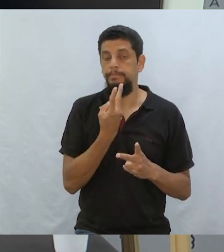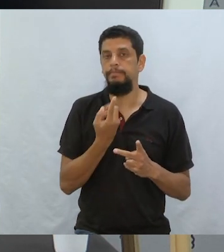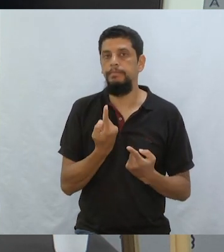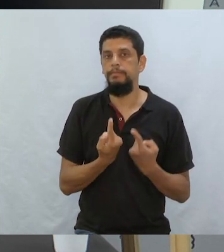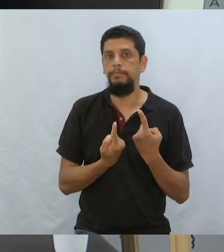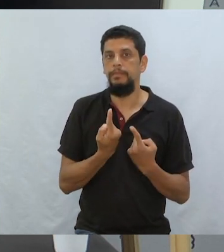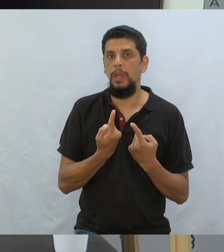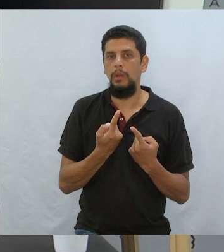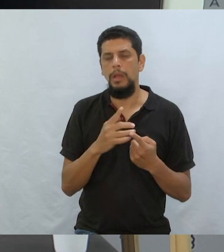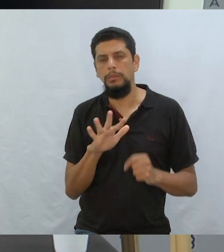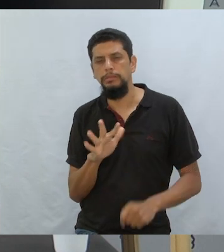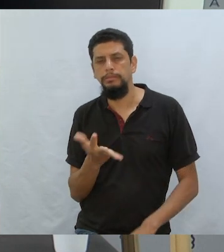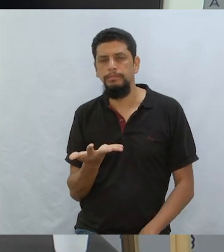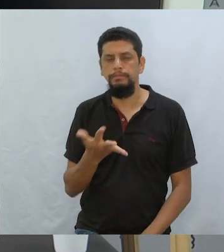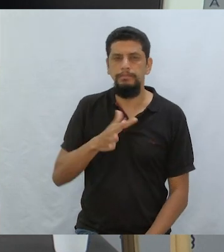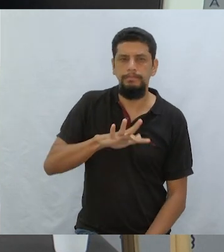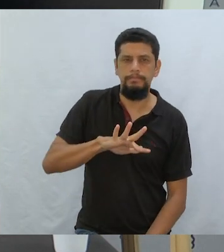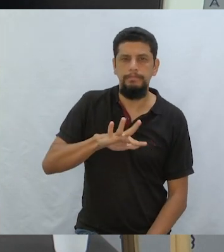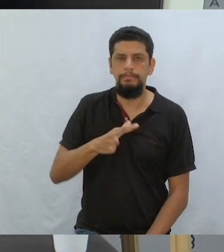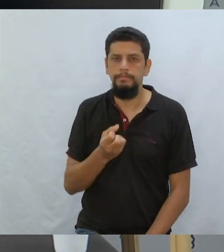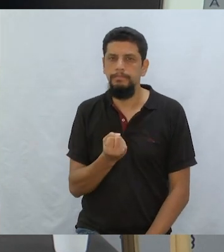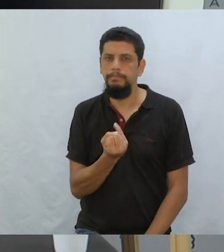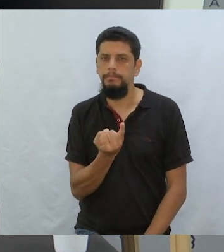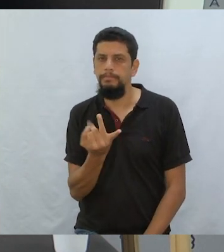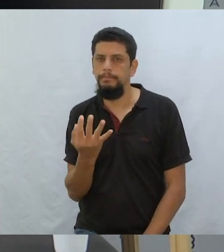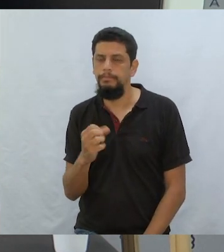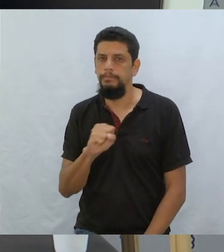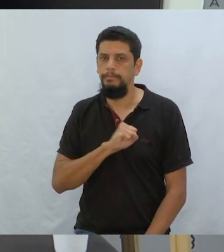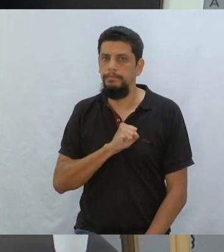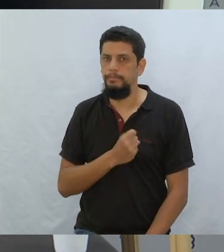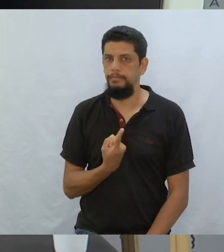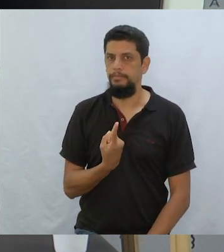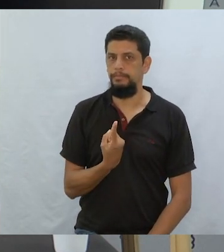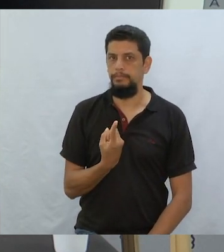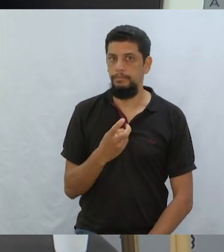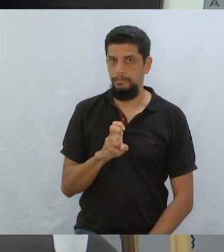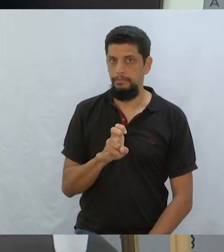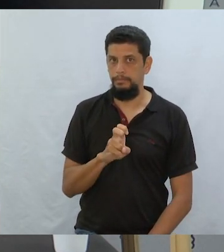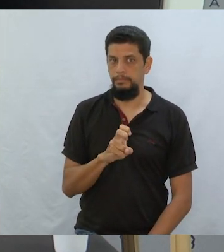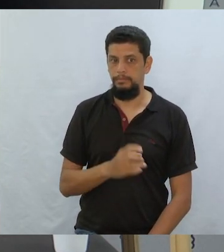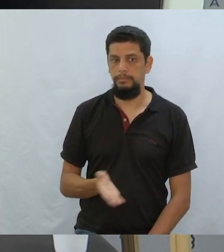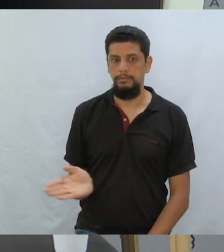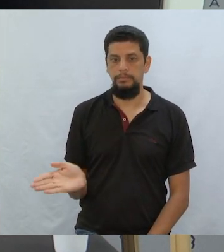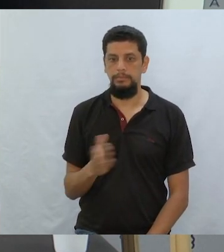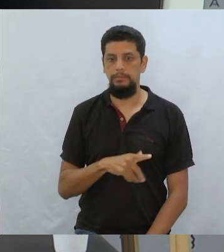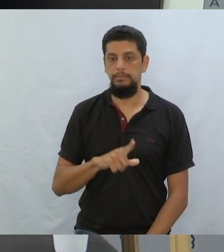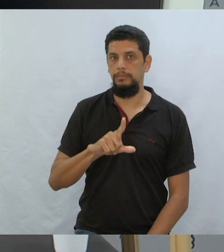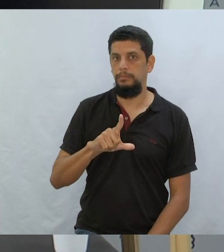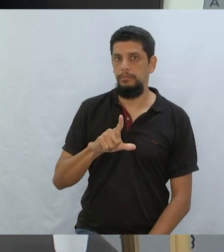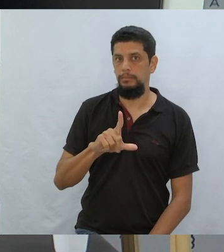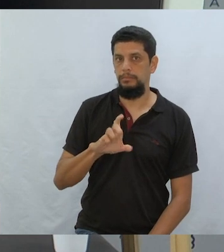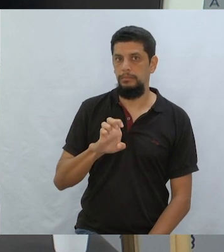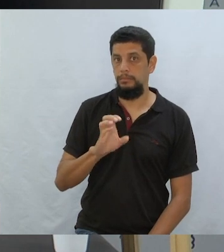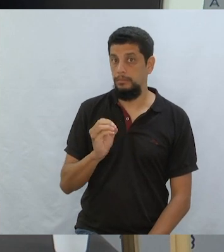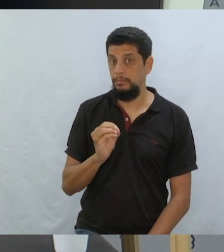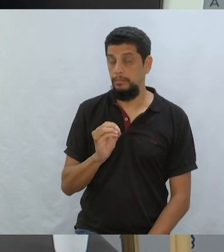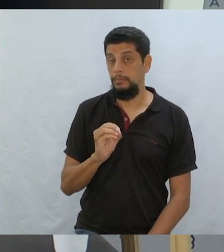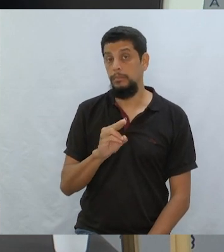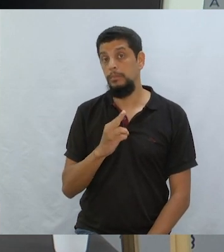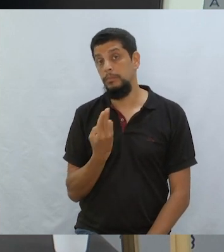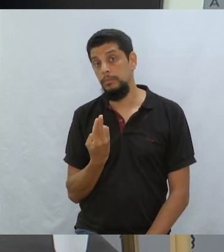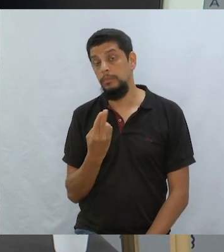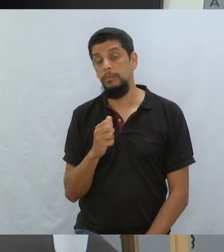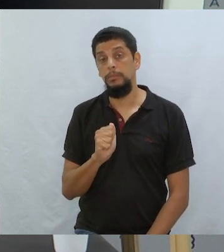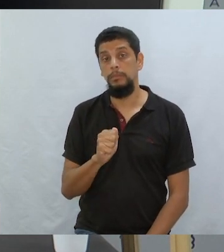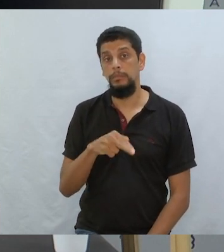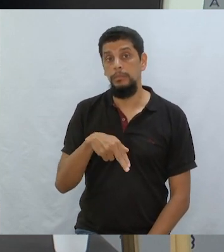qual deles se aproximou mais do número 15? O Léo, representado aqui pela bolinha vermelha,